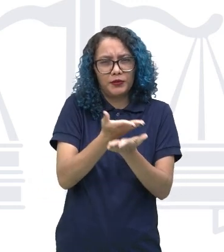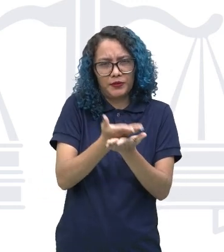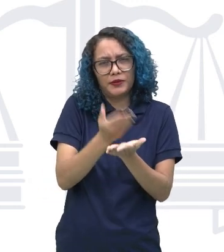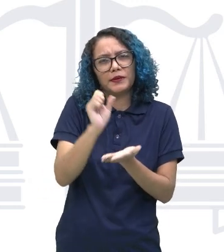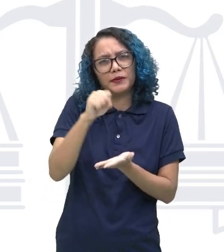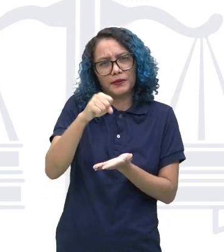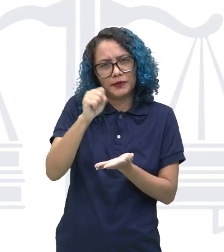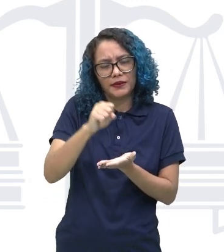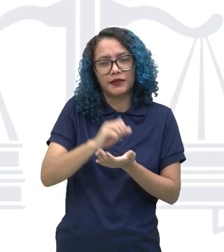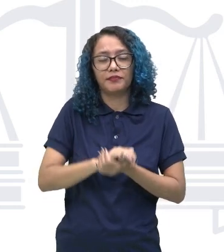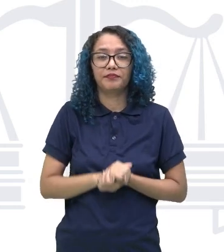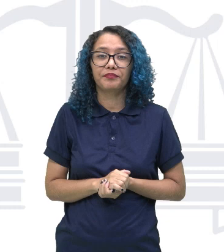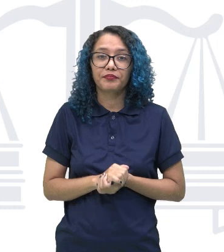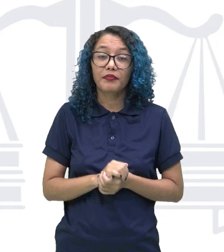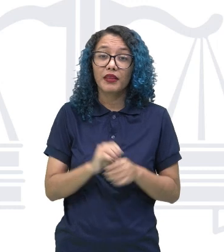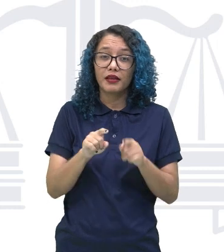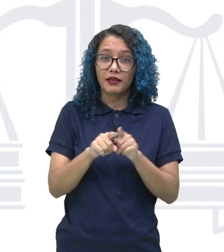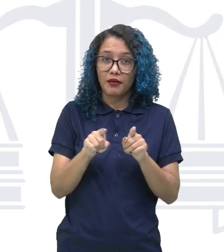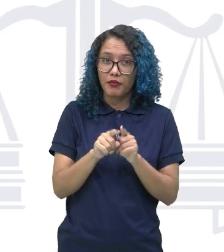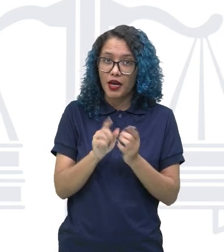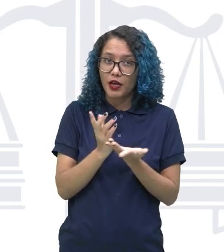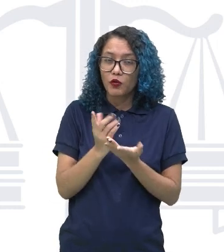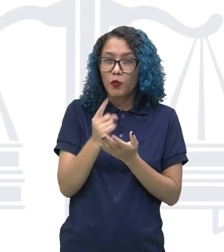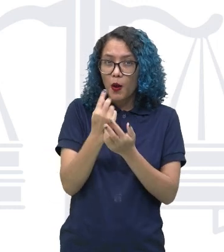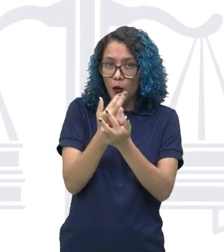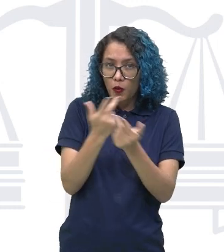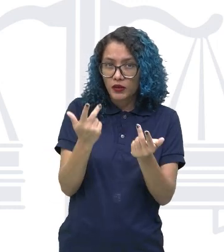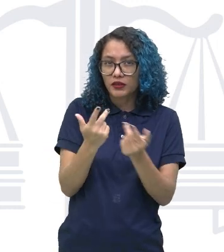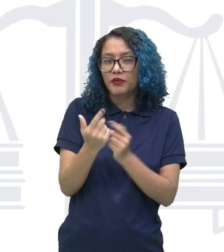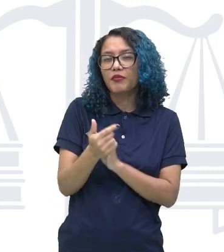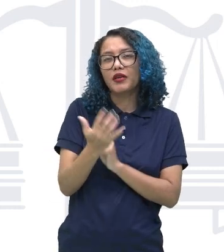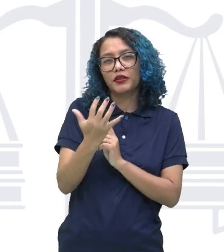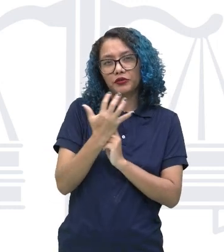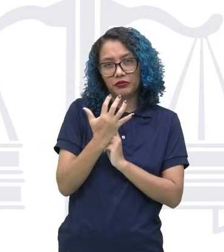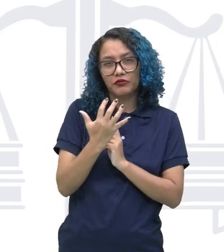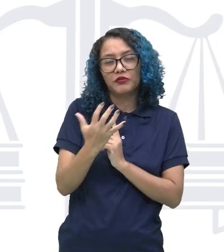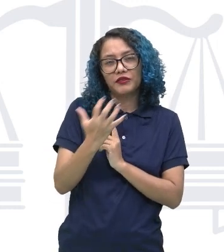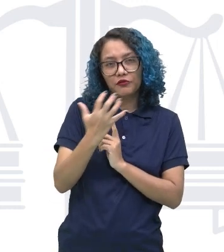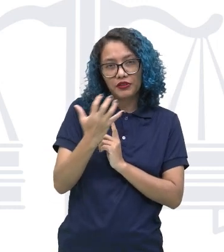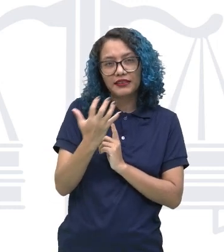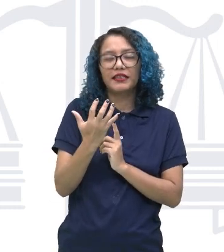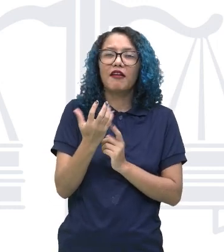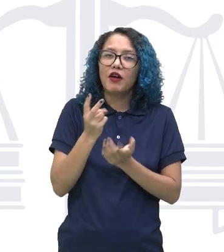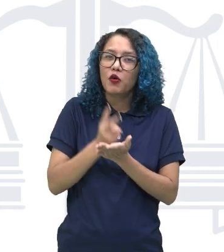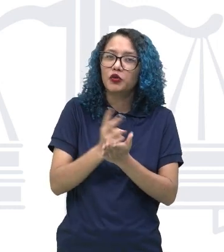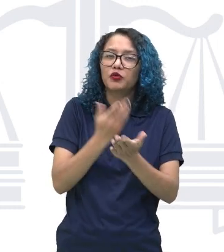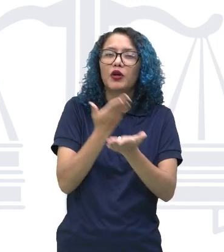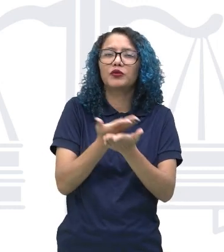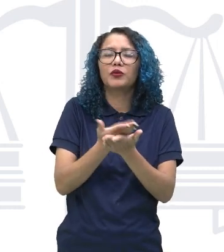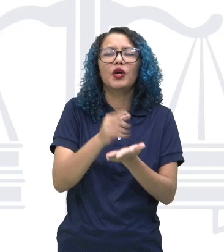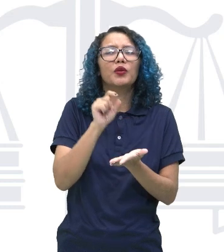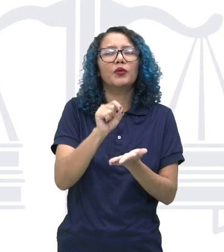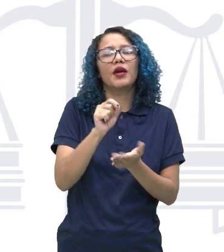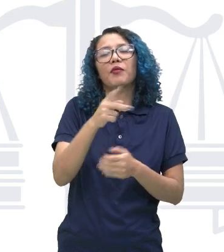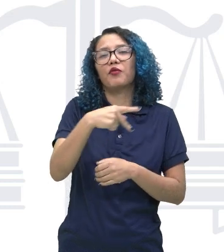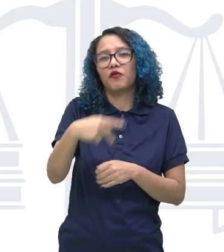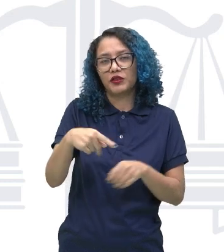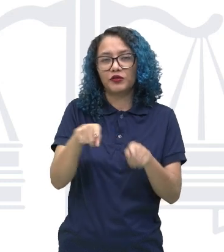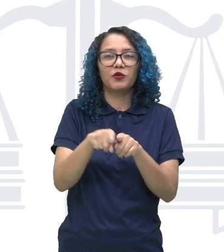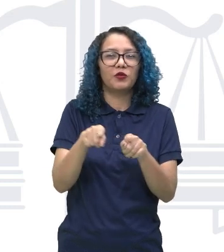professora Emily, que também me motivava a manter na escola eram os professores, Os professores sempre trazendo